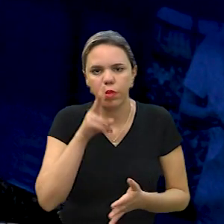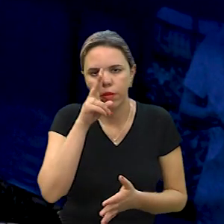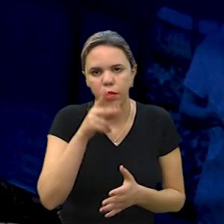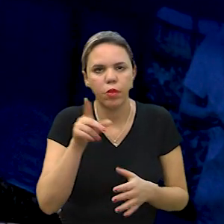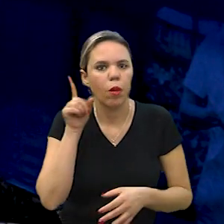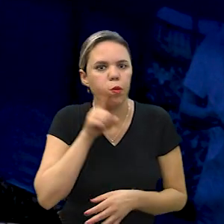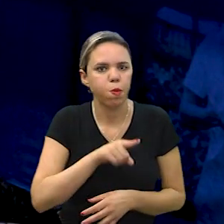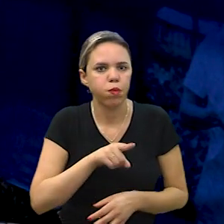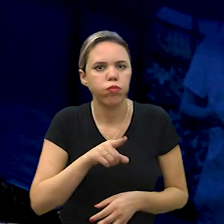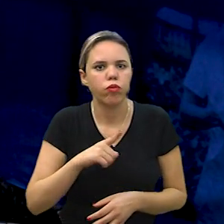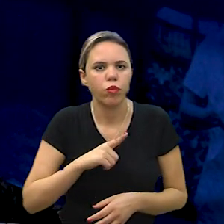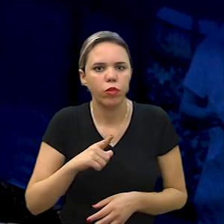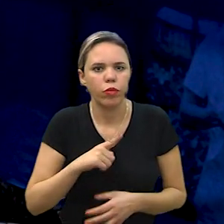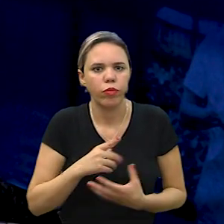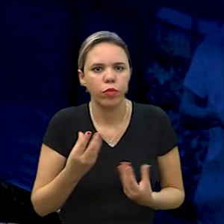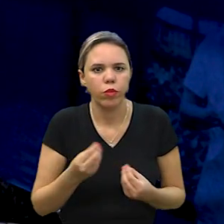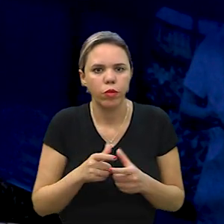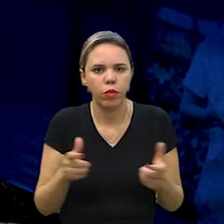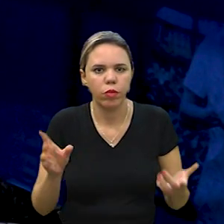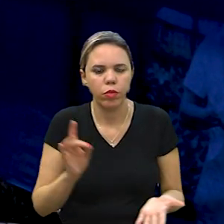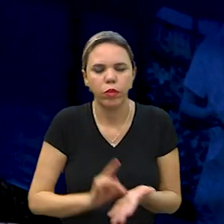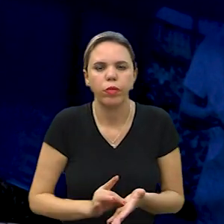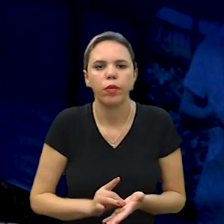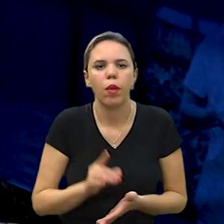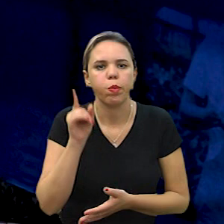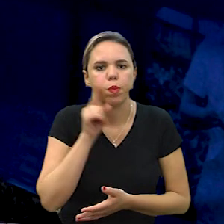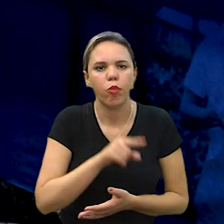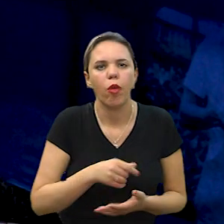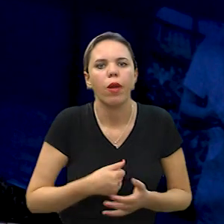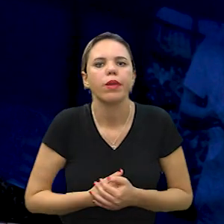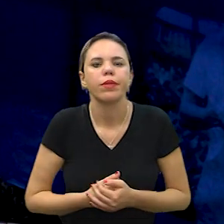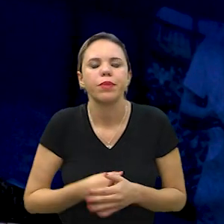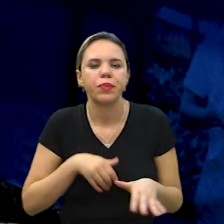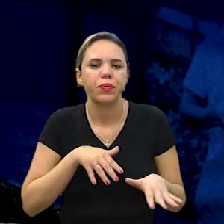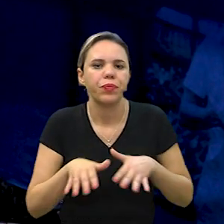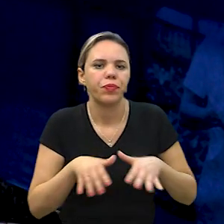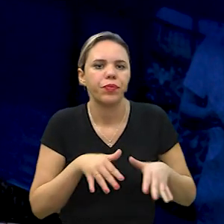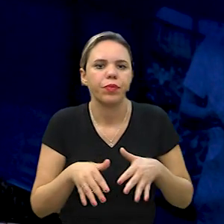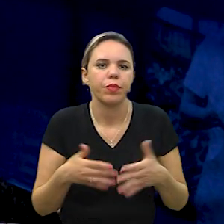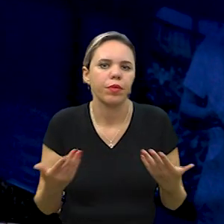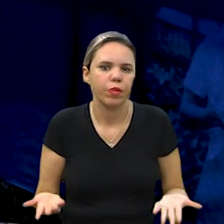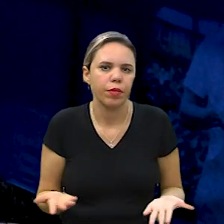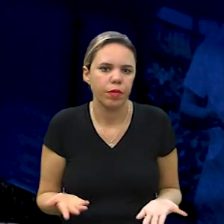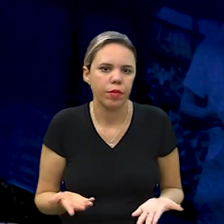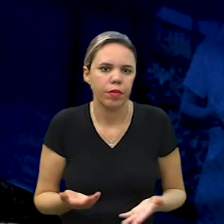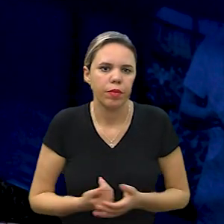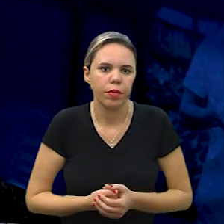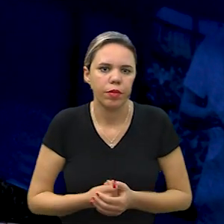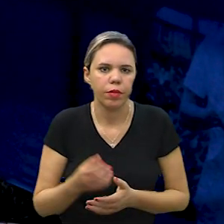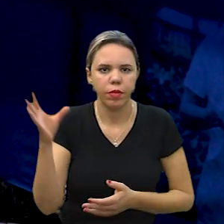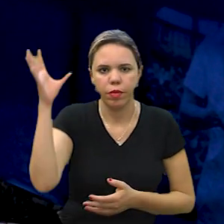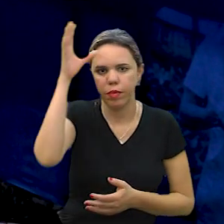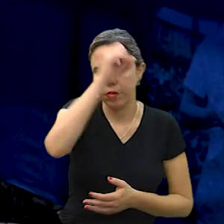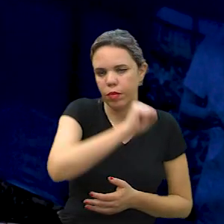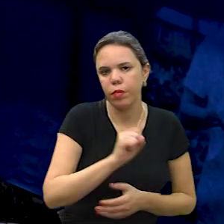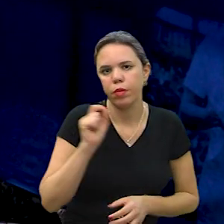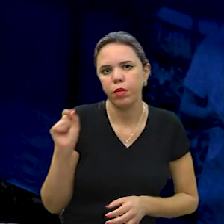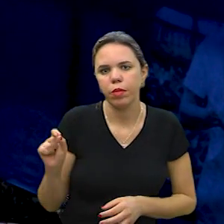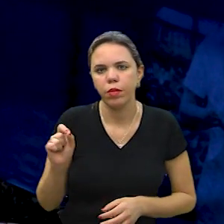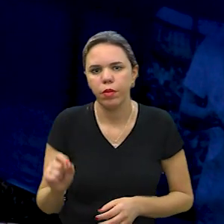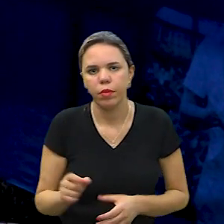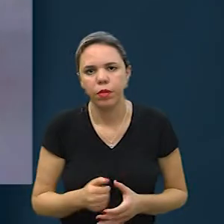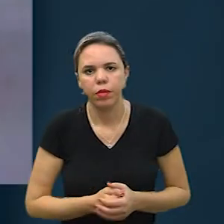muito forte nos Estados Unidos, ele é muito consolidado nos Estados Unidos, esse movimento, e esse movimento